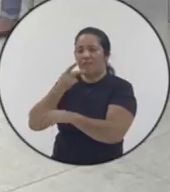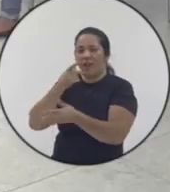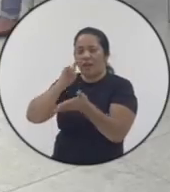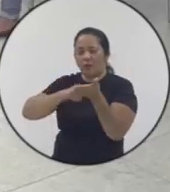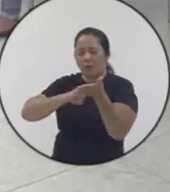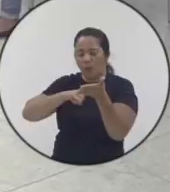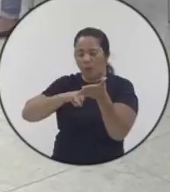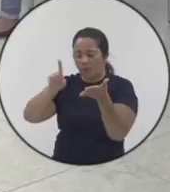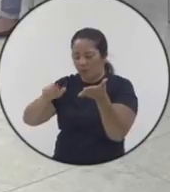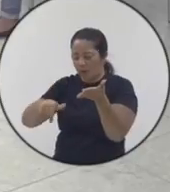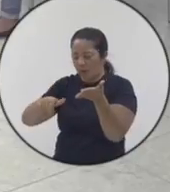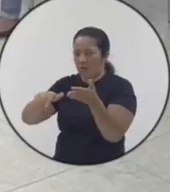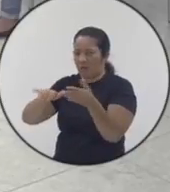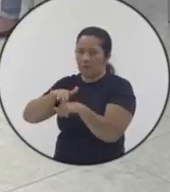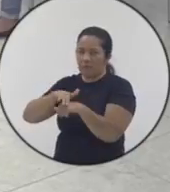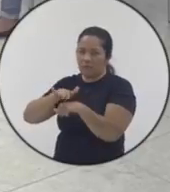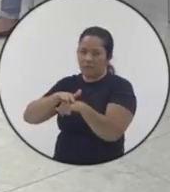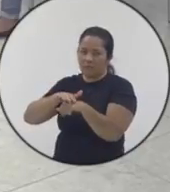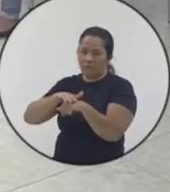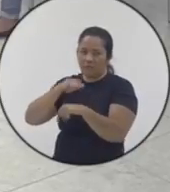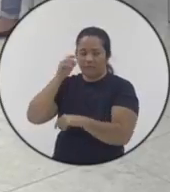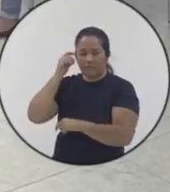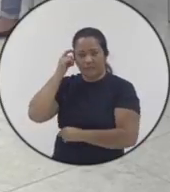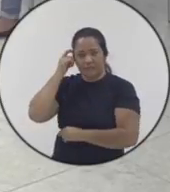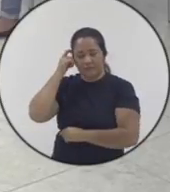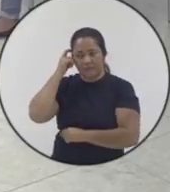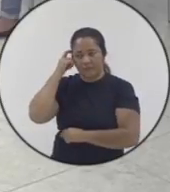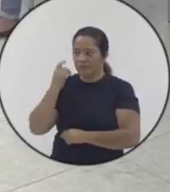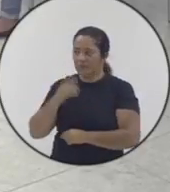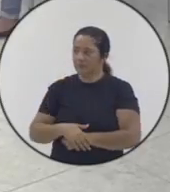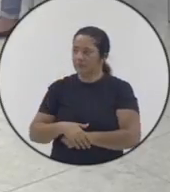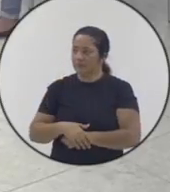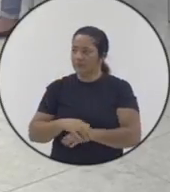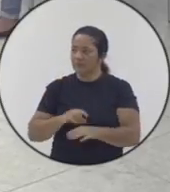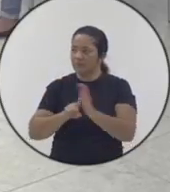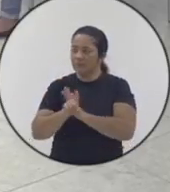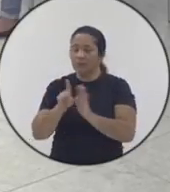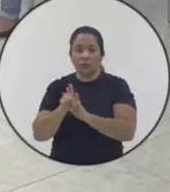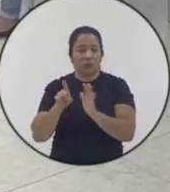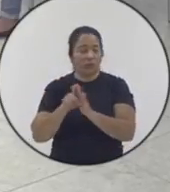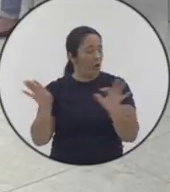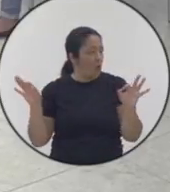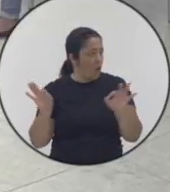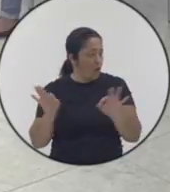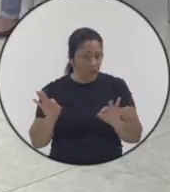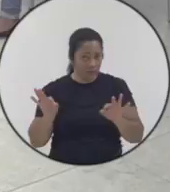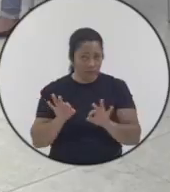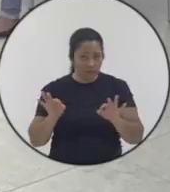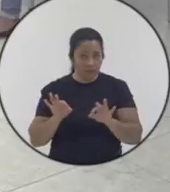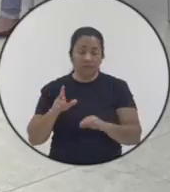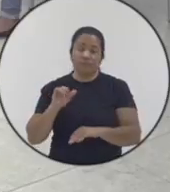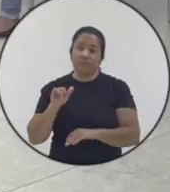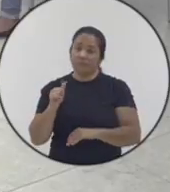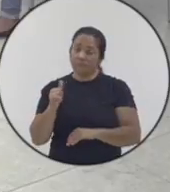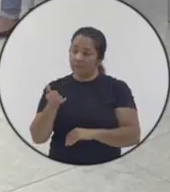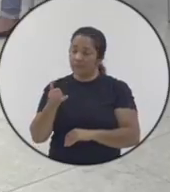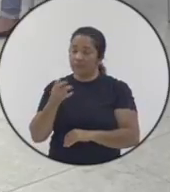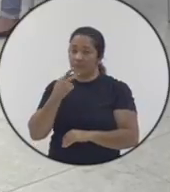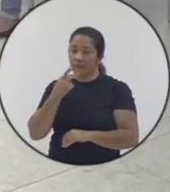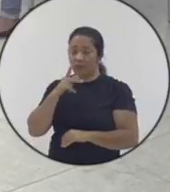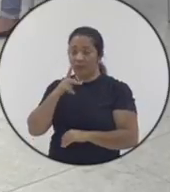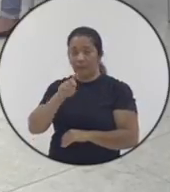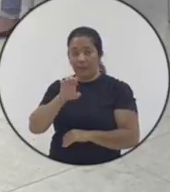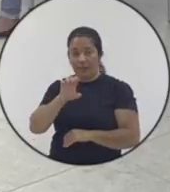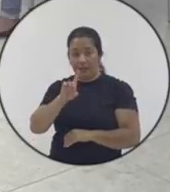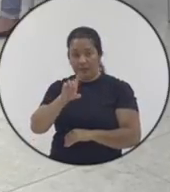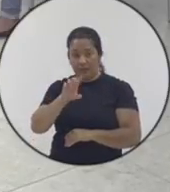discutir sobre isso. Então, ótima pergunta e já aproveito um pouco do que você trouxe para a gente aqui, Pedro. Na verdade, eu